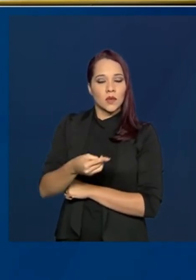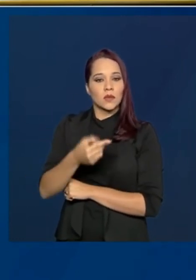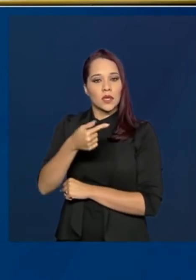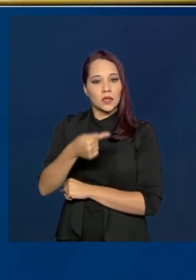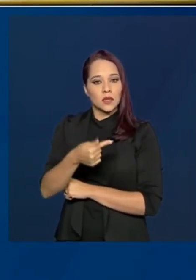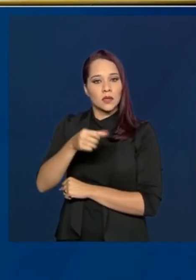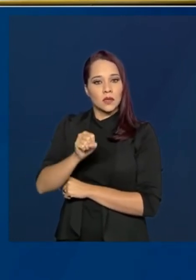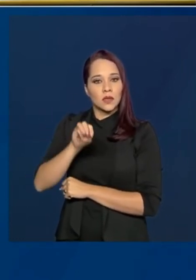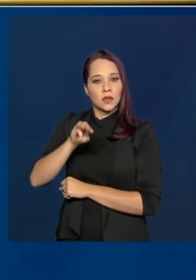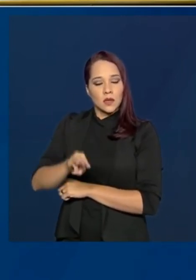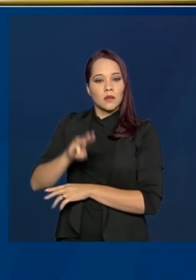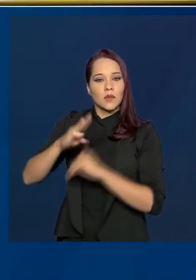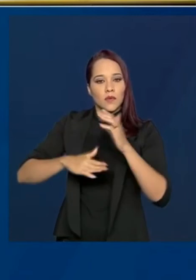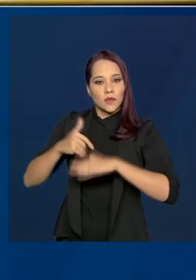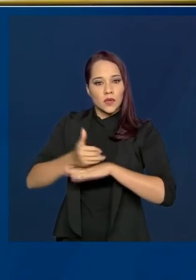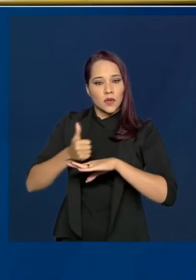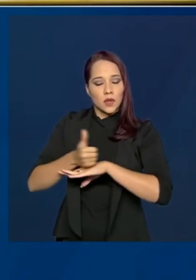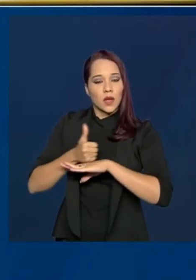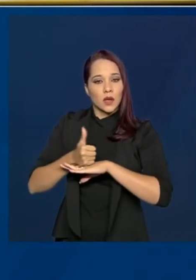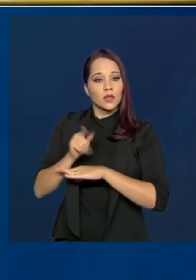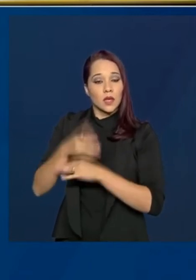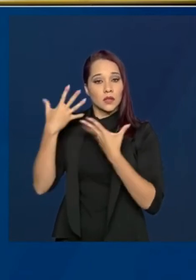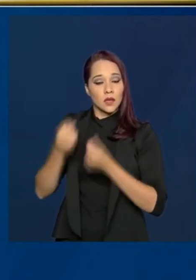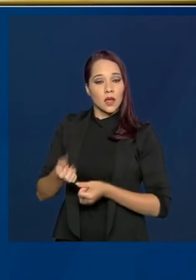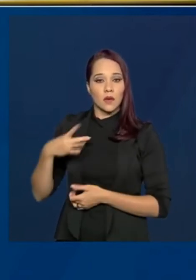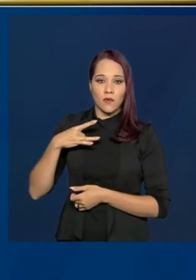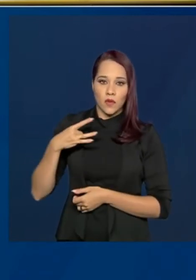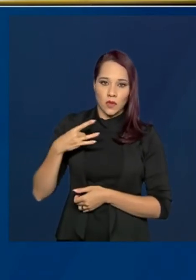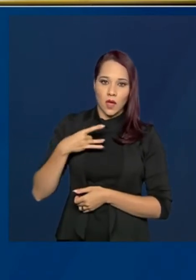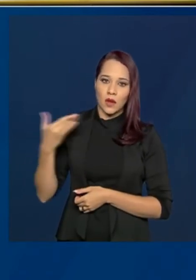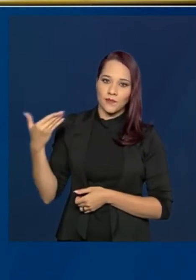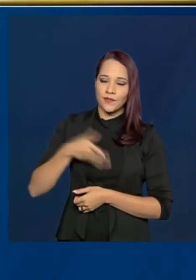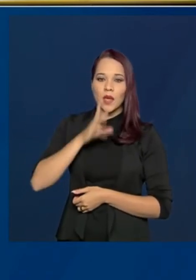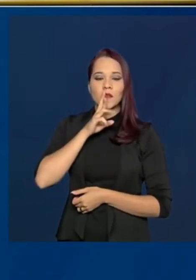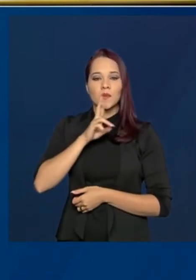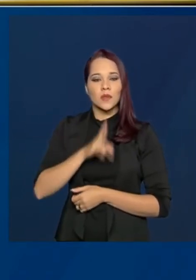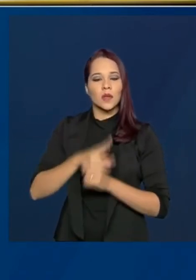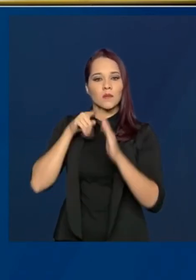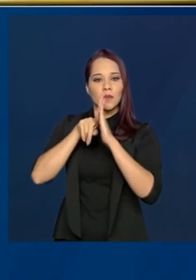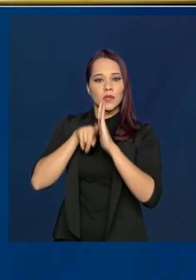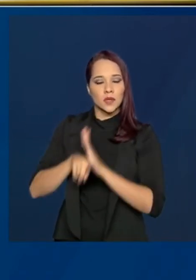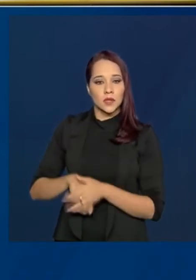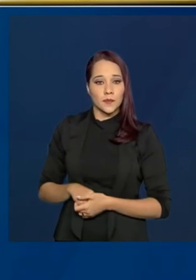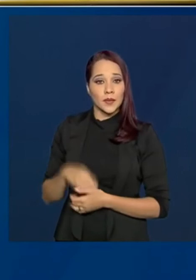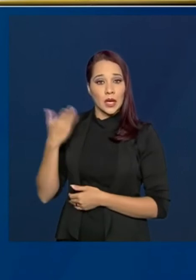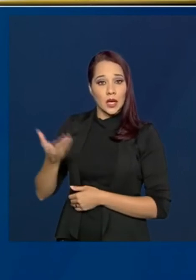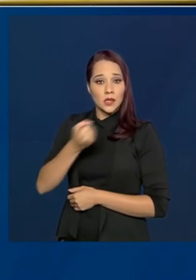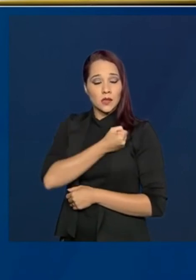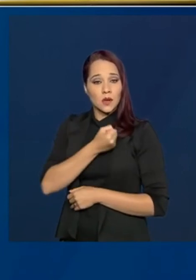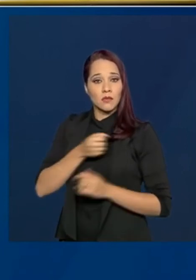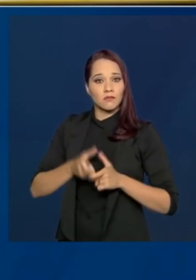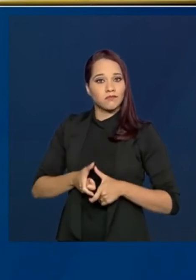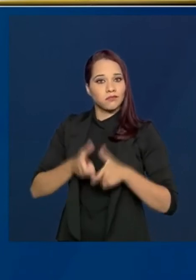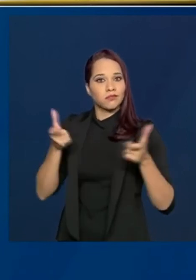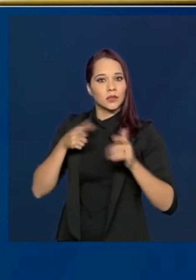223.780 profissionais cadastrados na plataforma que aceitaram voluntariamente responder à pesquisa. Esse número é o maior